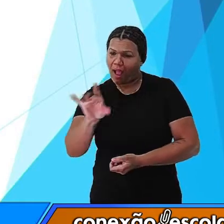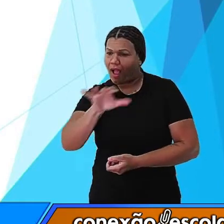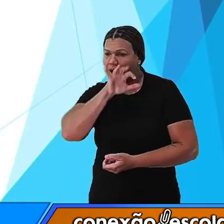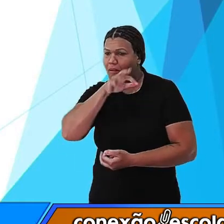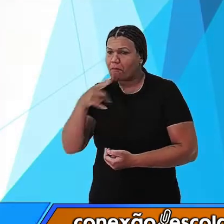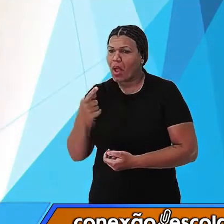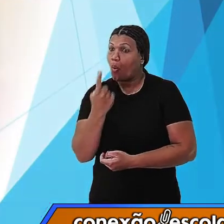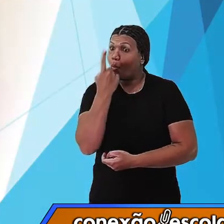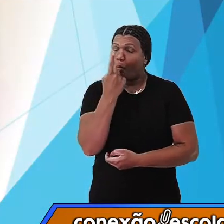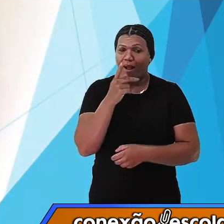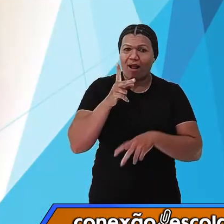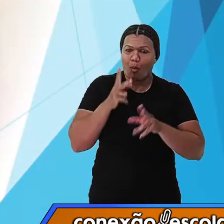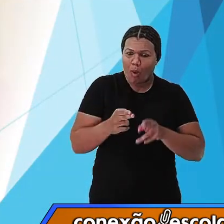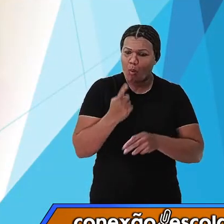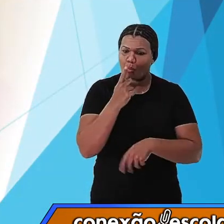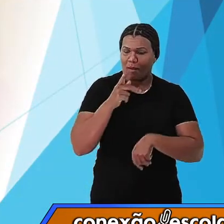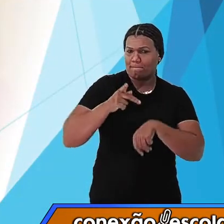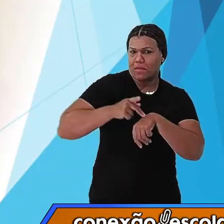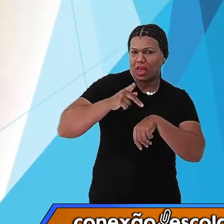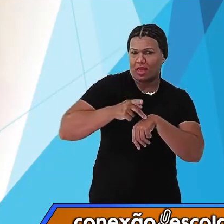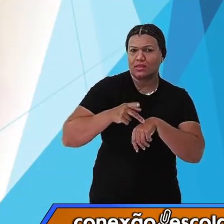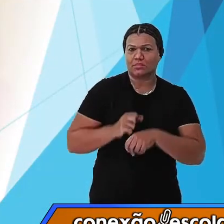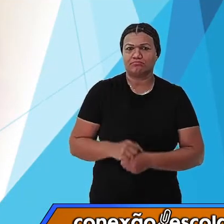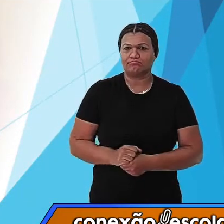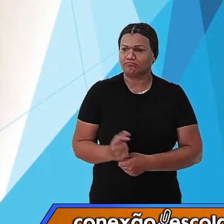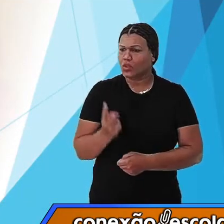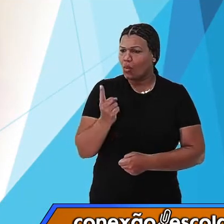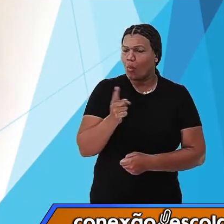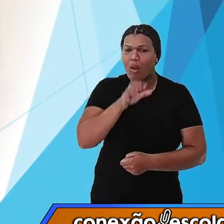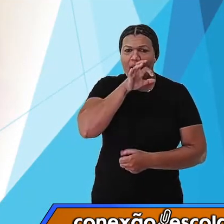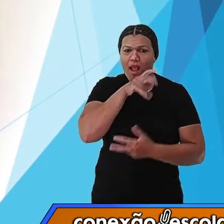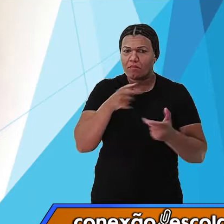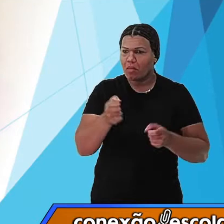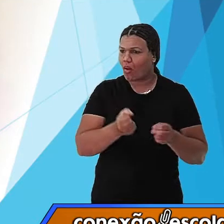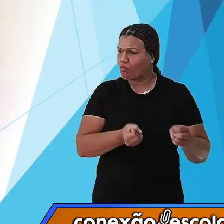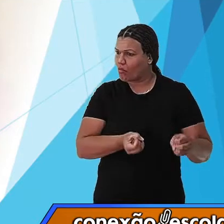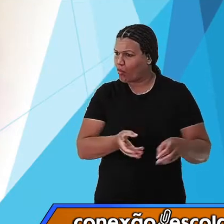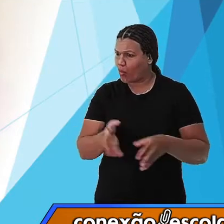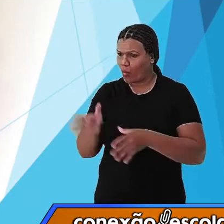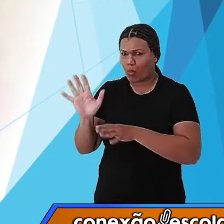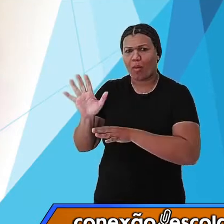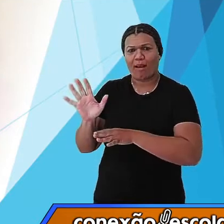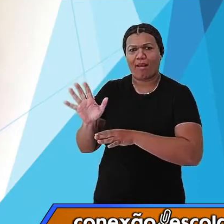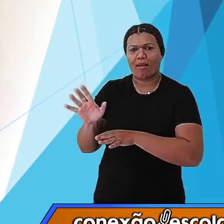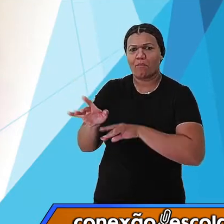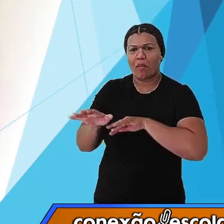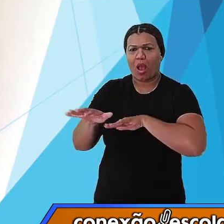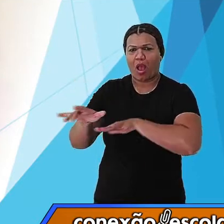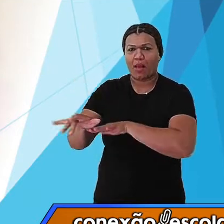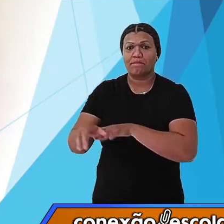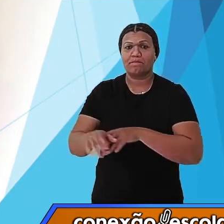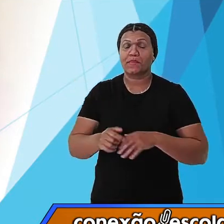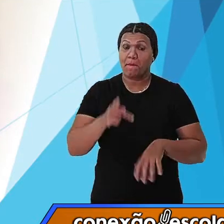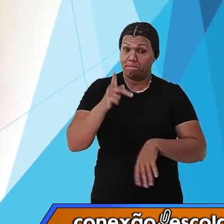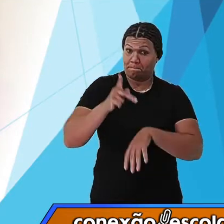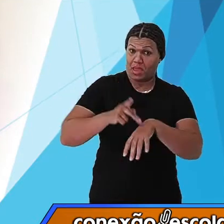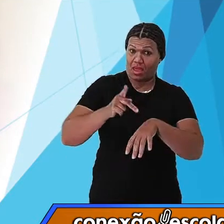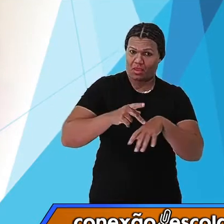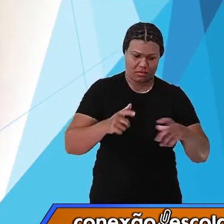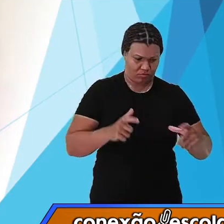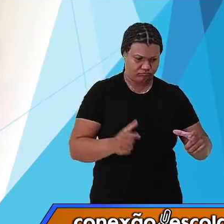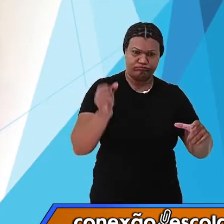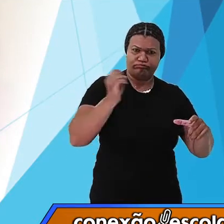vale uma pedra. Quando levavam os animais para pastar, colocavam uma pedra num saco, correspondente a